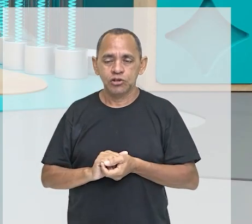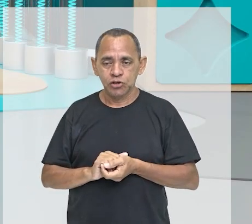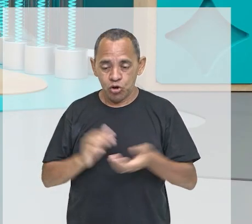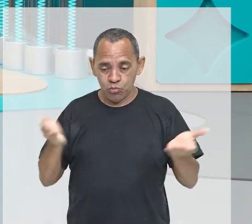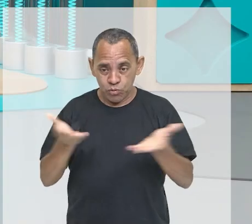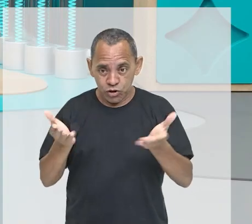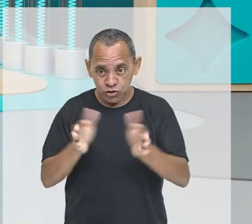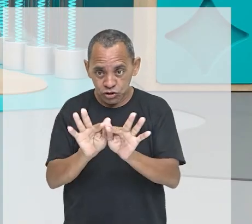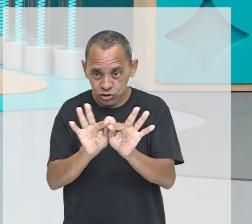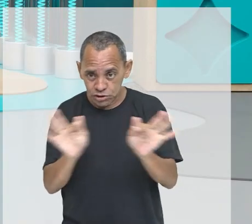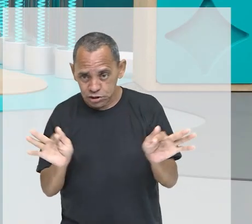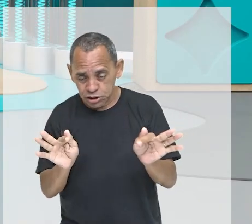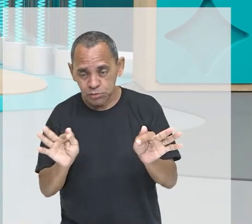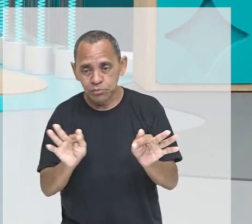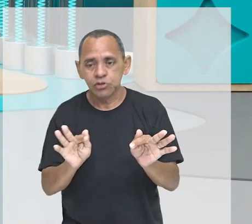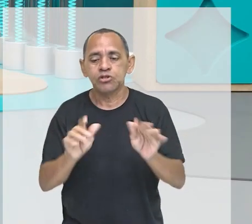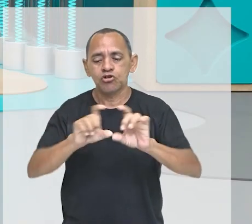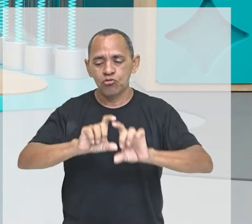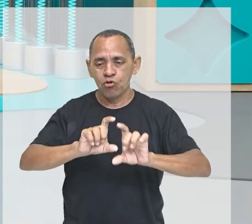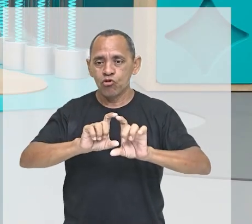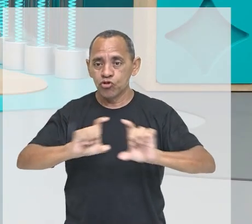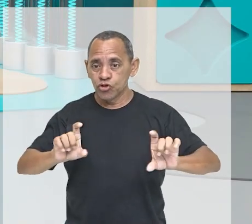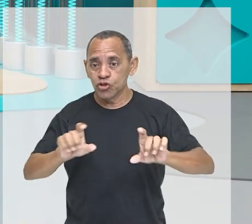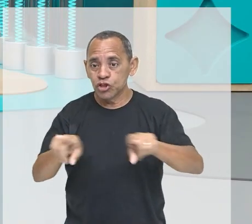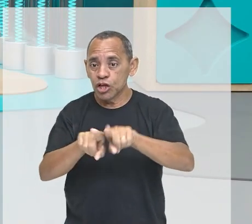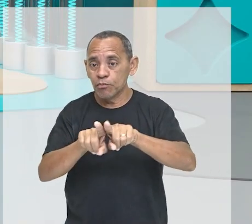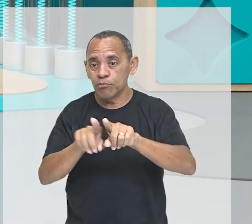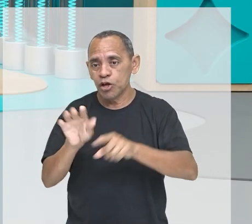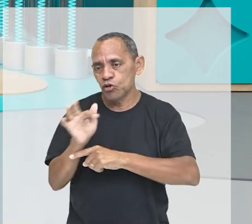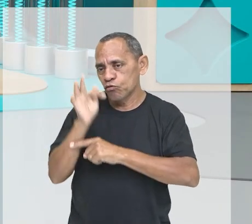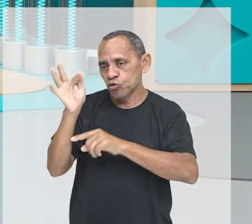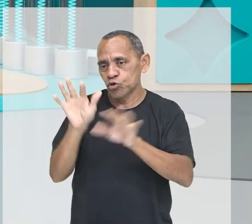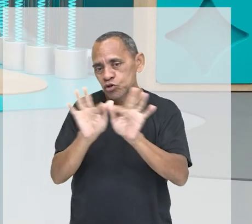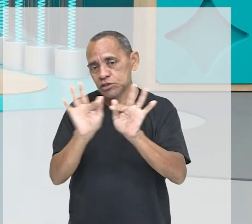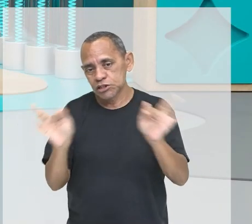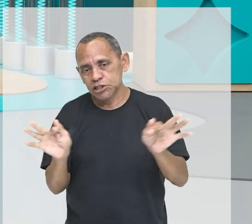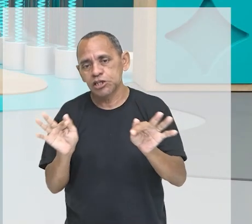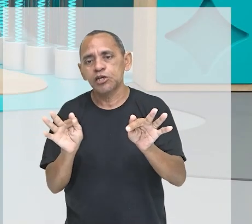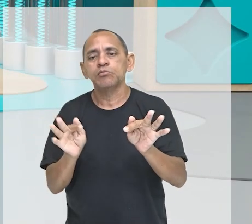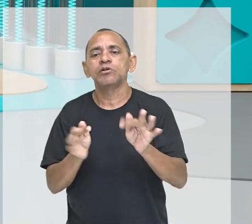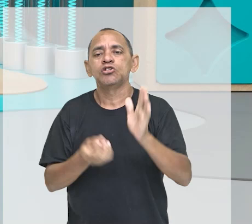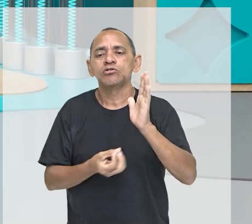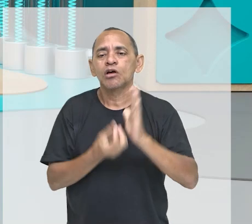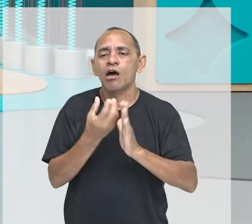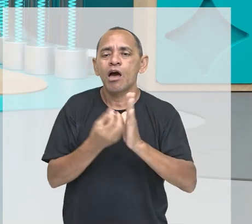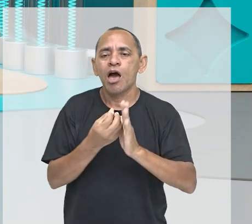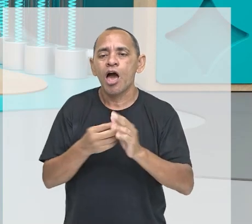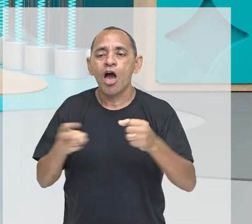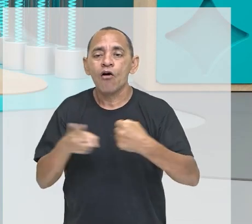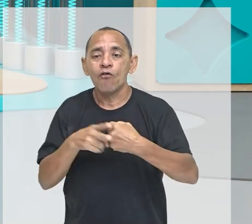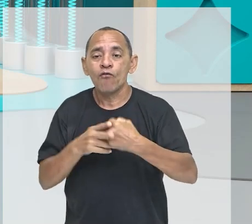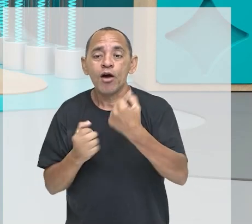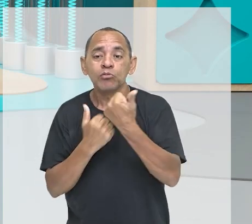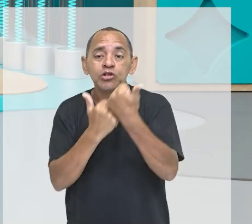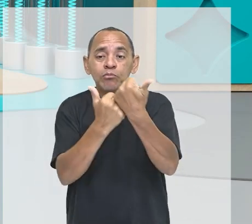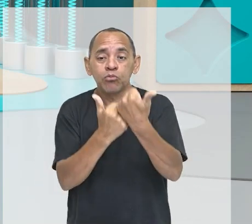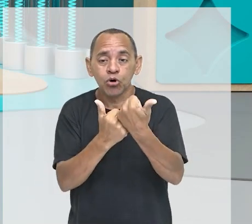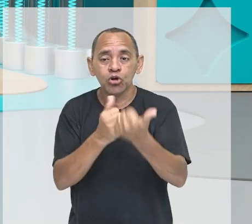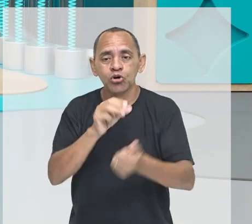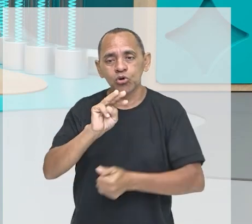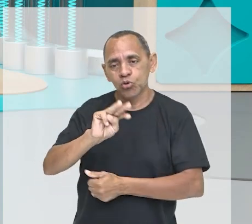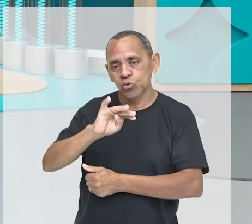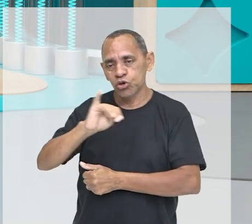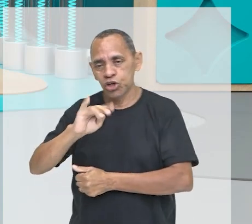no futuro, e o futuro que é formado com o verbo auxiliar will, ok? Agora nós vamos adentrar